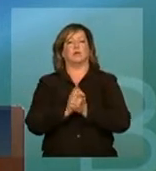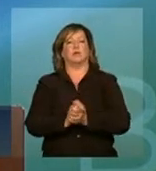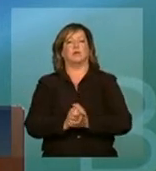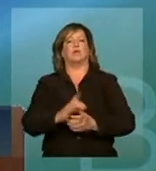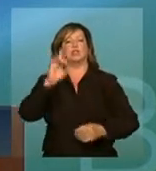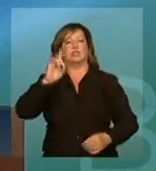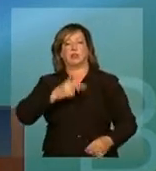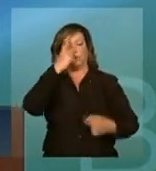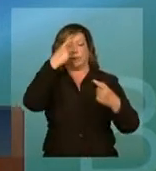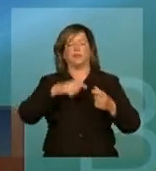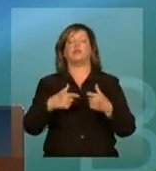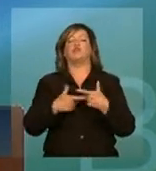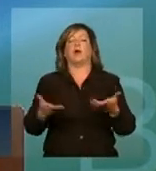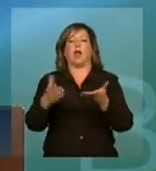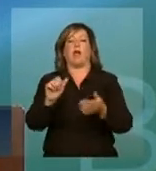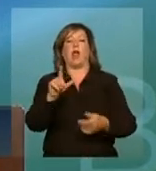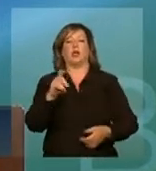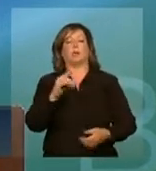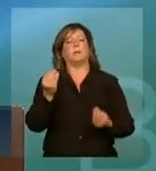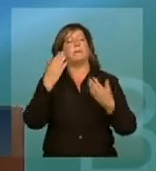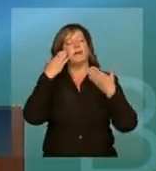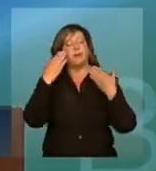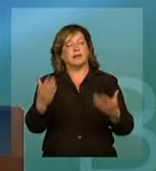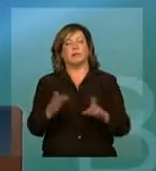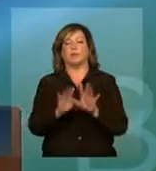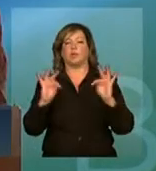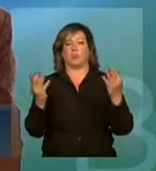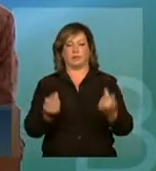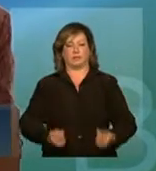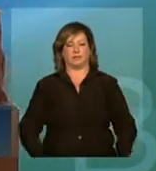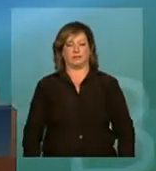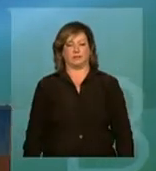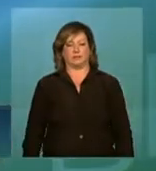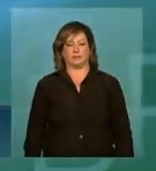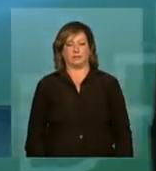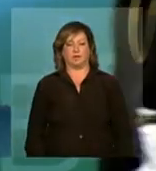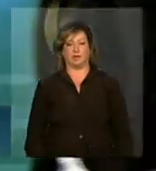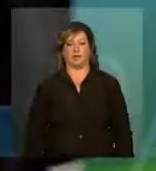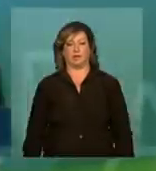direitos humanos. Sucesso, Aloísio. Muito obrigada a todos.